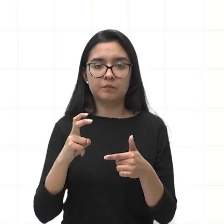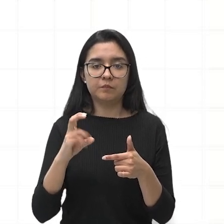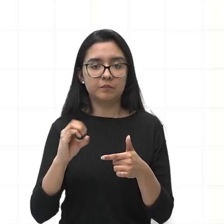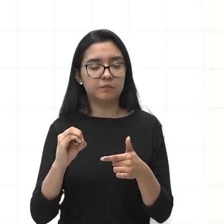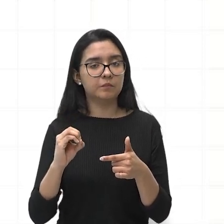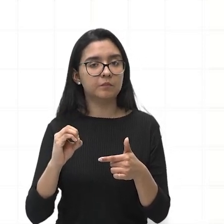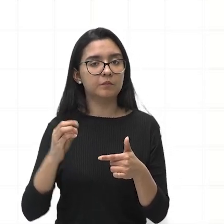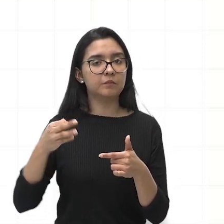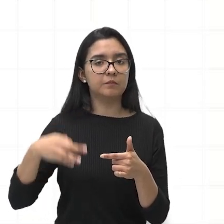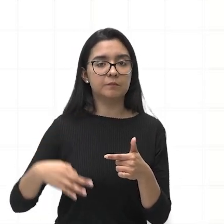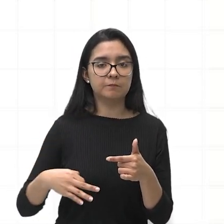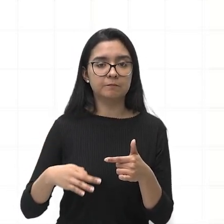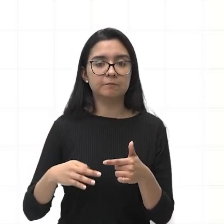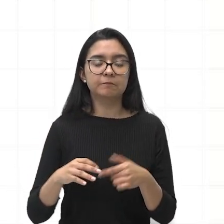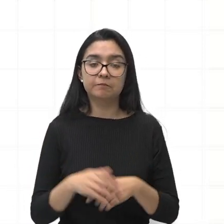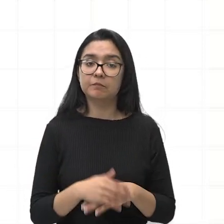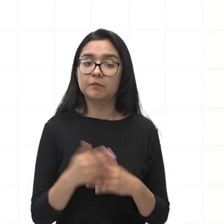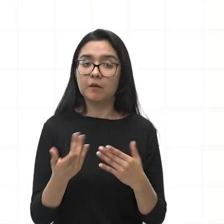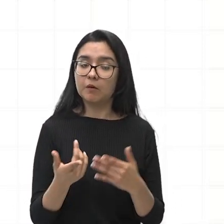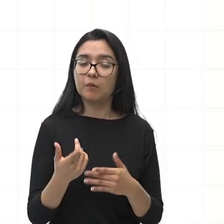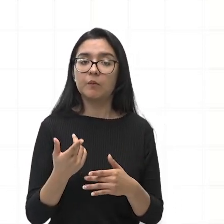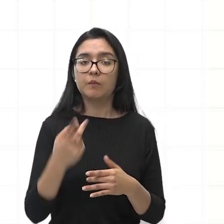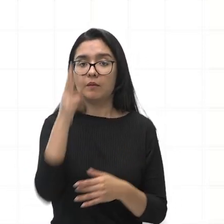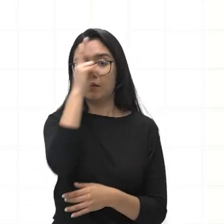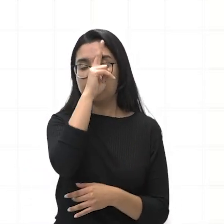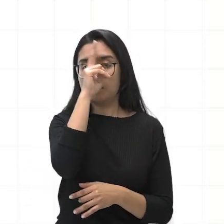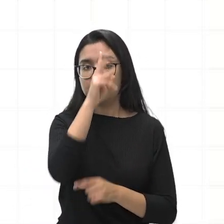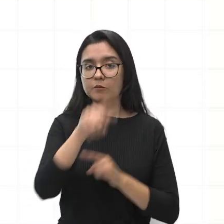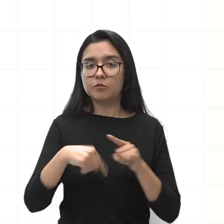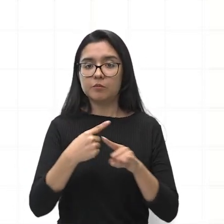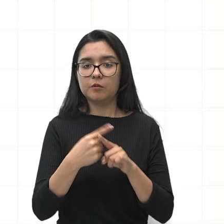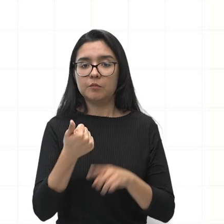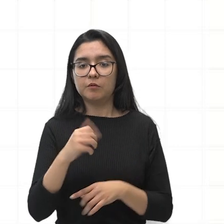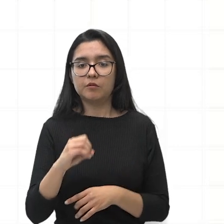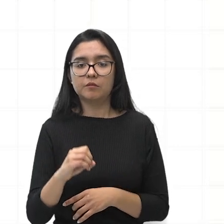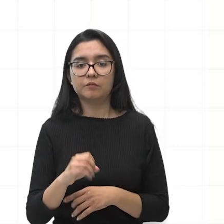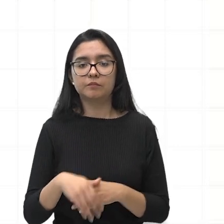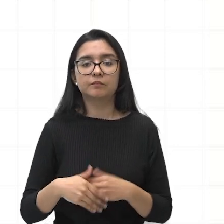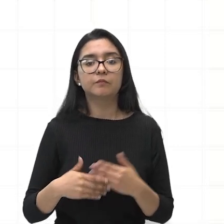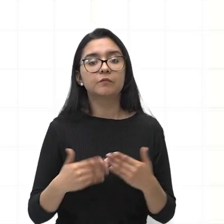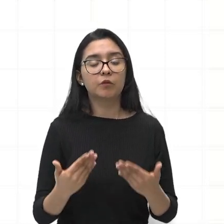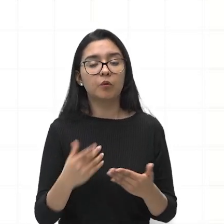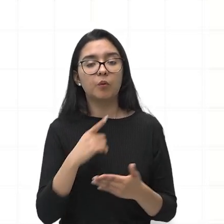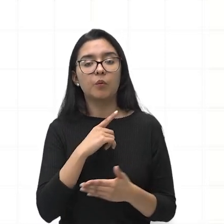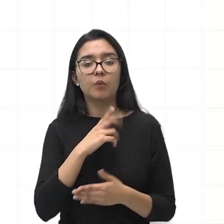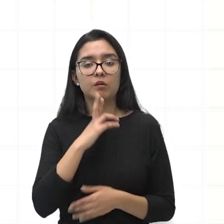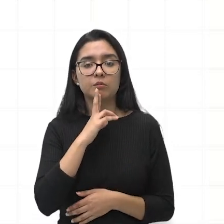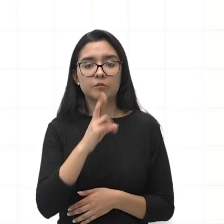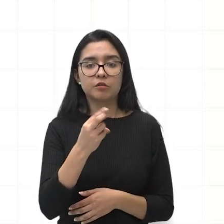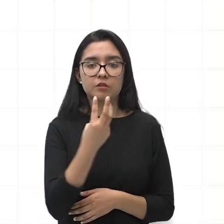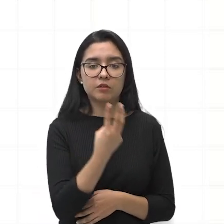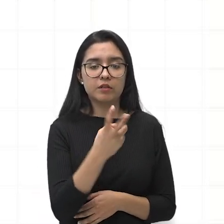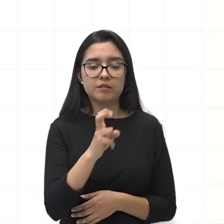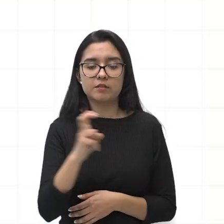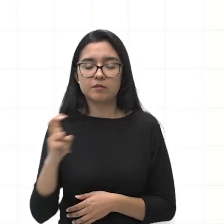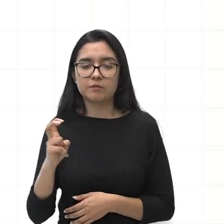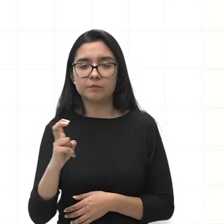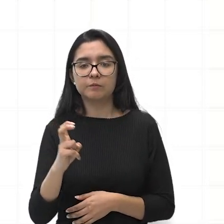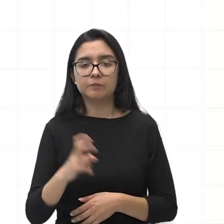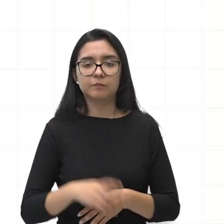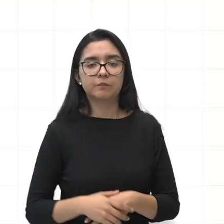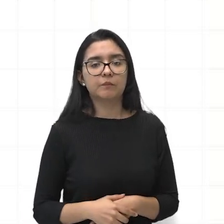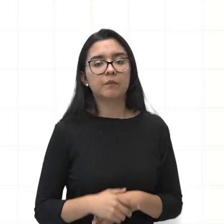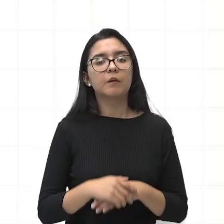35,50. No caso aqui, como a gente multiplicou por 10, ficou igual a quanto? 355, né? Multipliquei o numerador